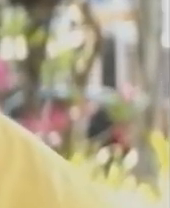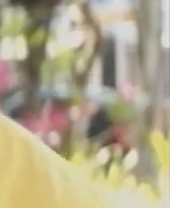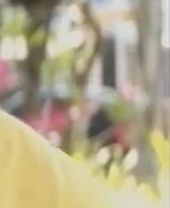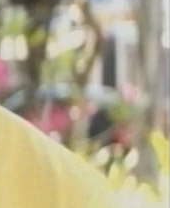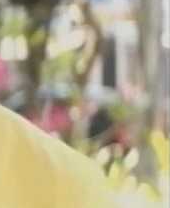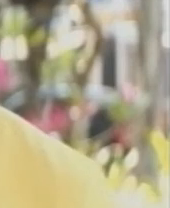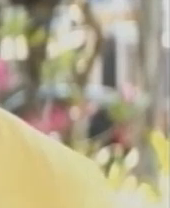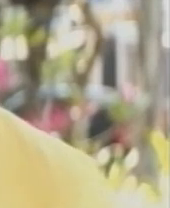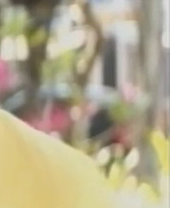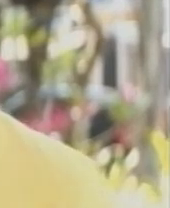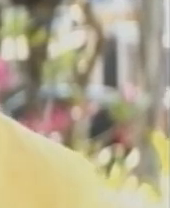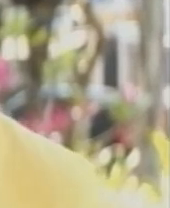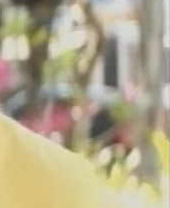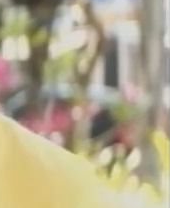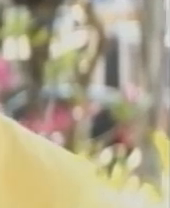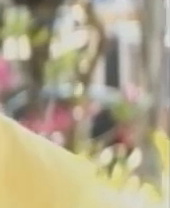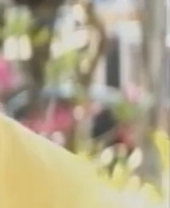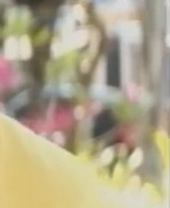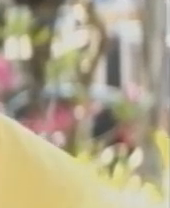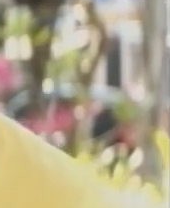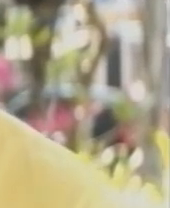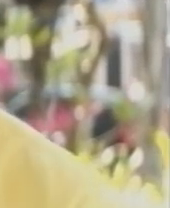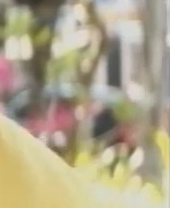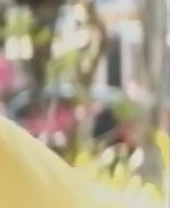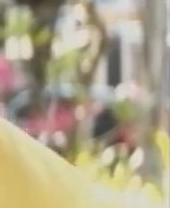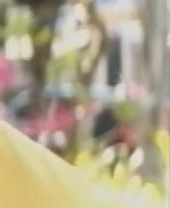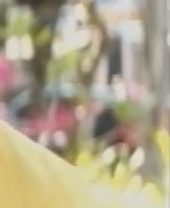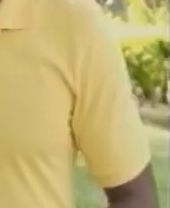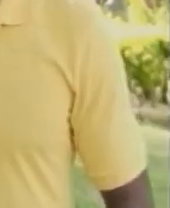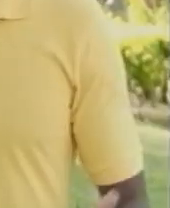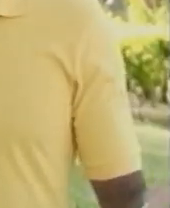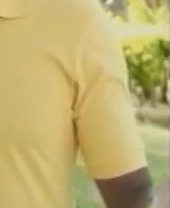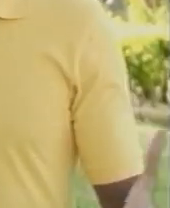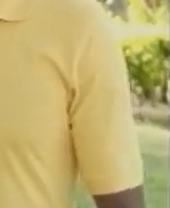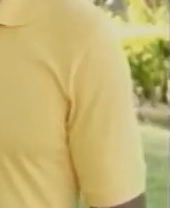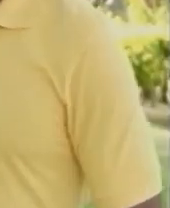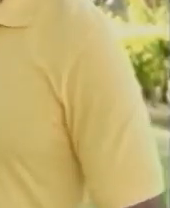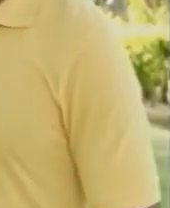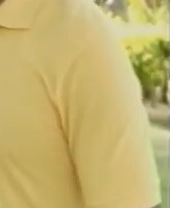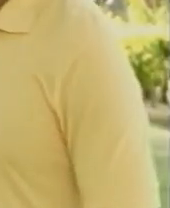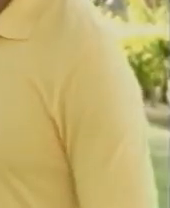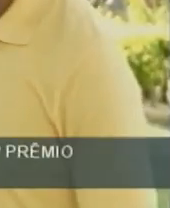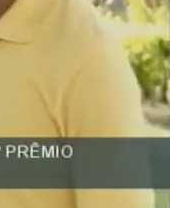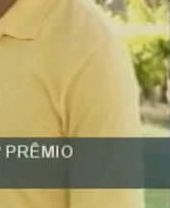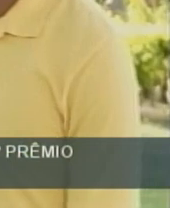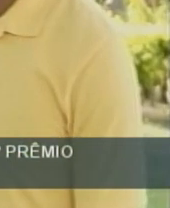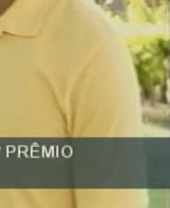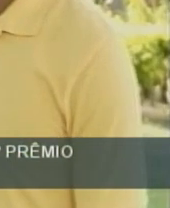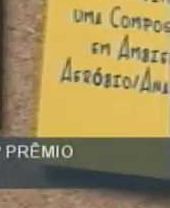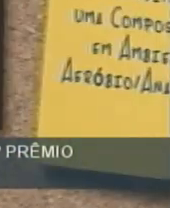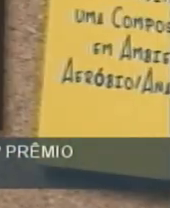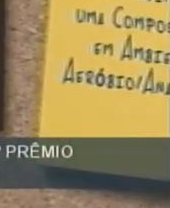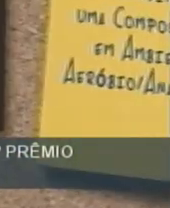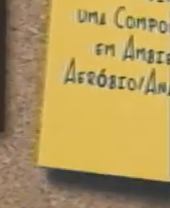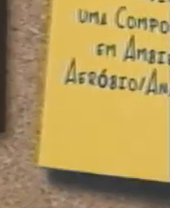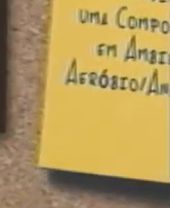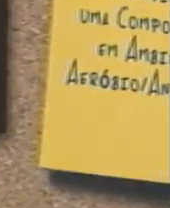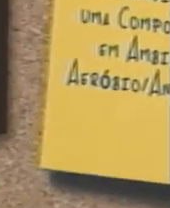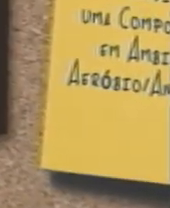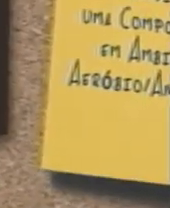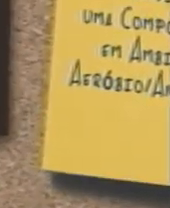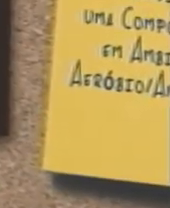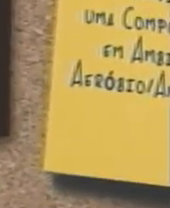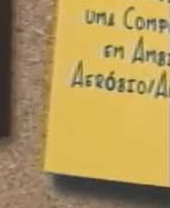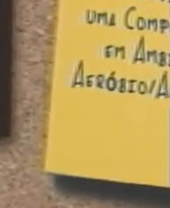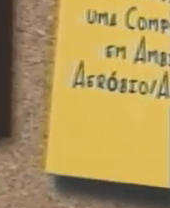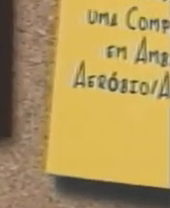ensino superior e 1.967 de estudantes do ensino médio. Vamos conhecer os vencedores. O primeiro